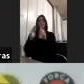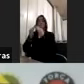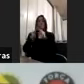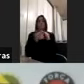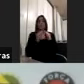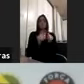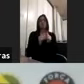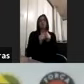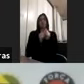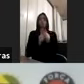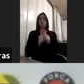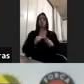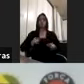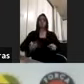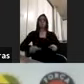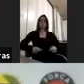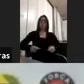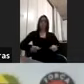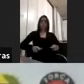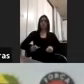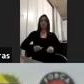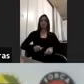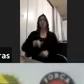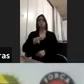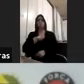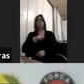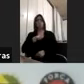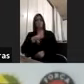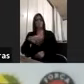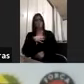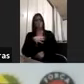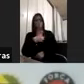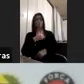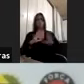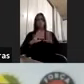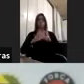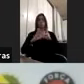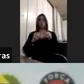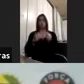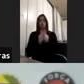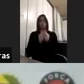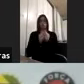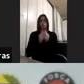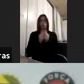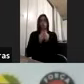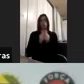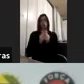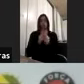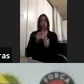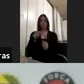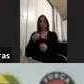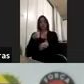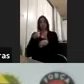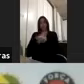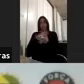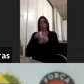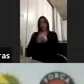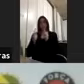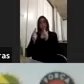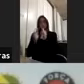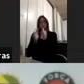levando o irmão, enfim, agora os vizinhos também estão se envolvendo. Eu diria que a luta na Renault, ela ganhou opinião